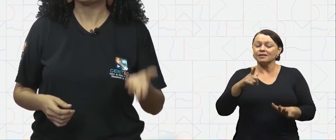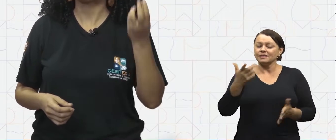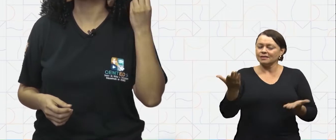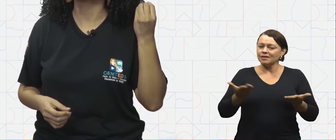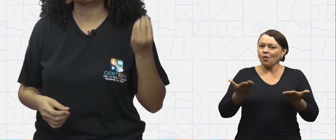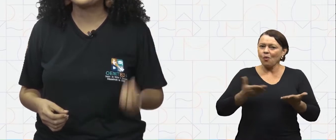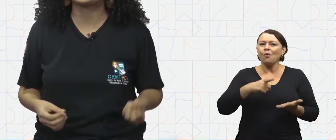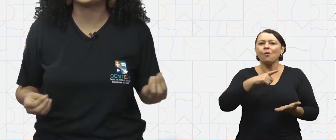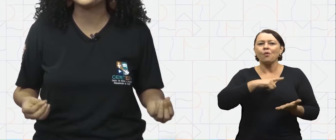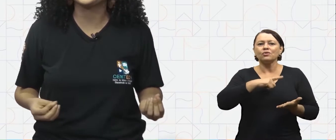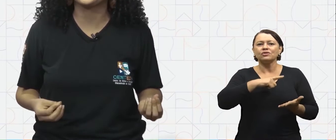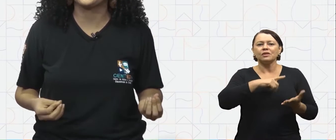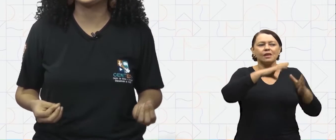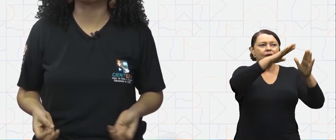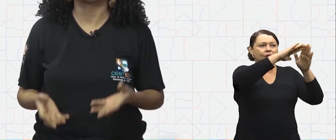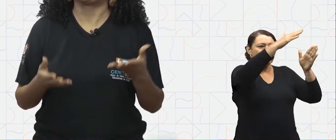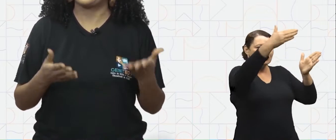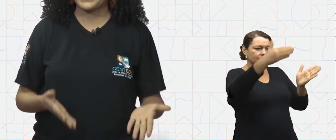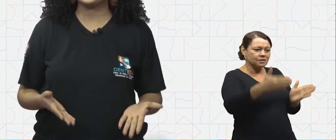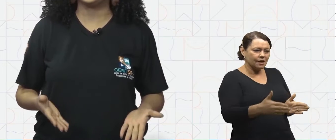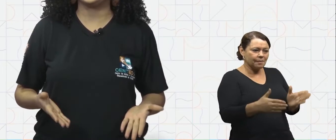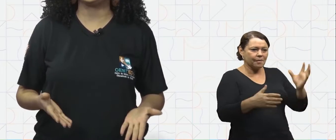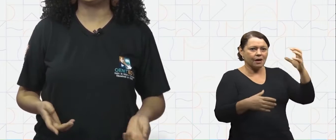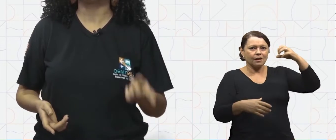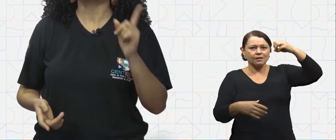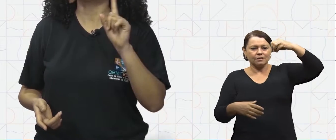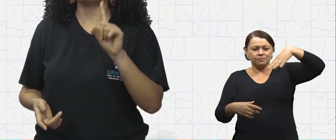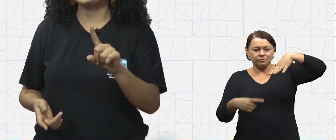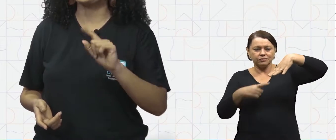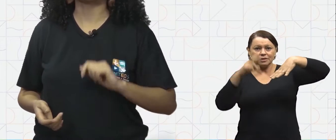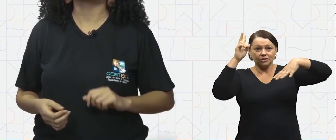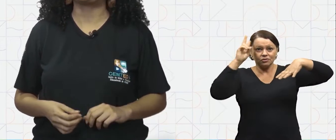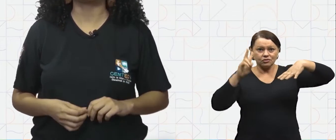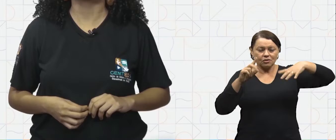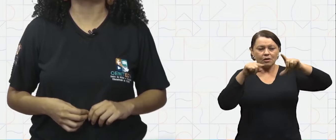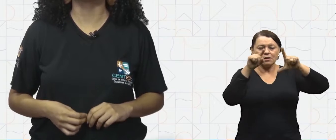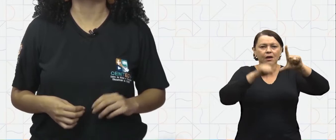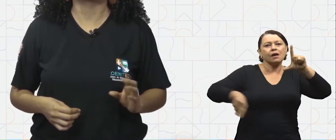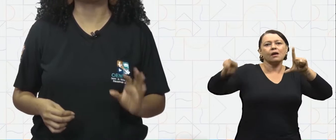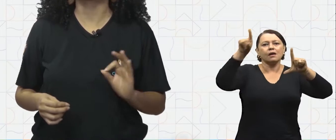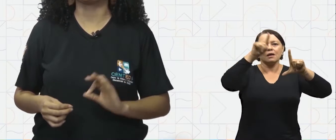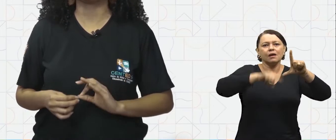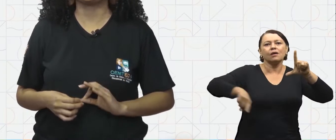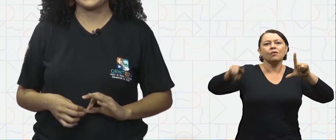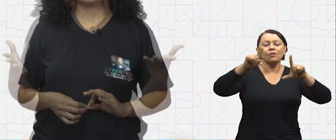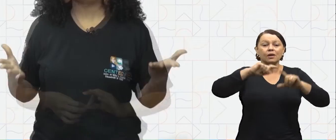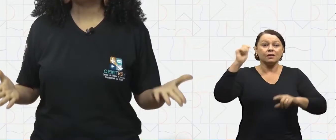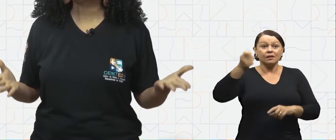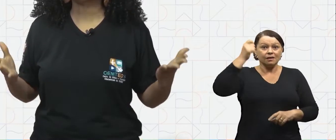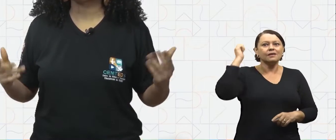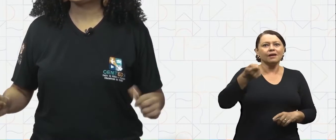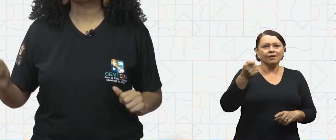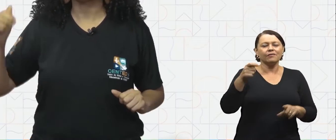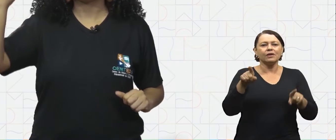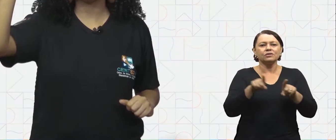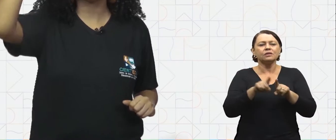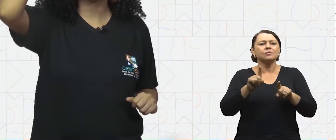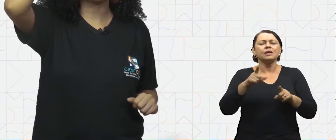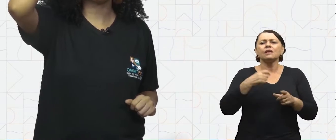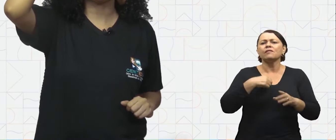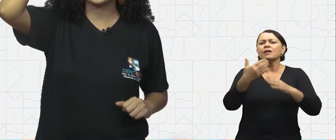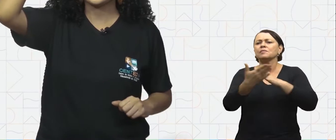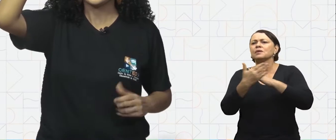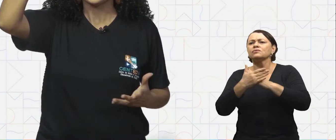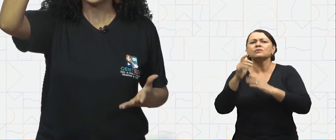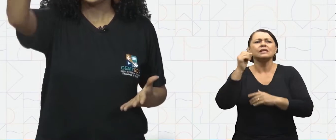aqui a nossa máquina de histórias, a roleta e a nossa fadinha Ana para nos ajudar. Quem será que pode